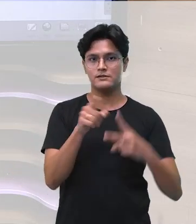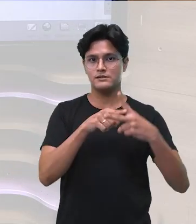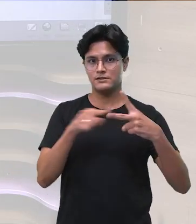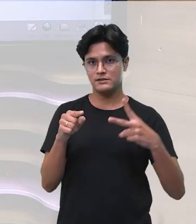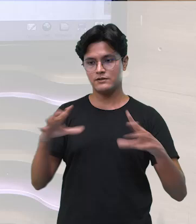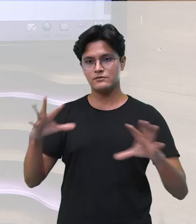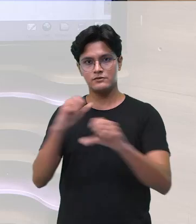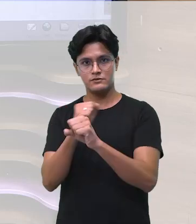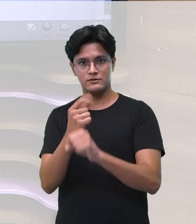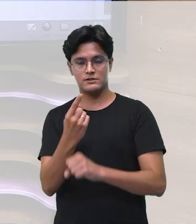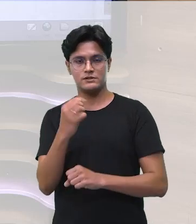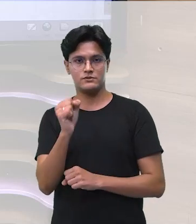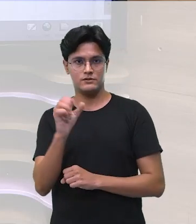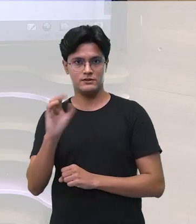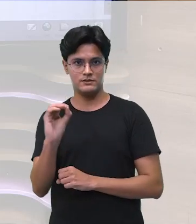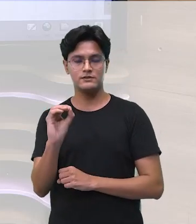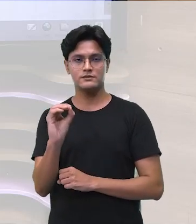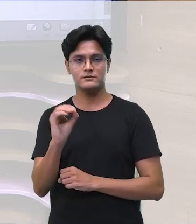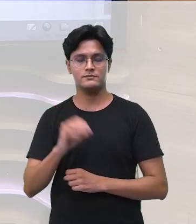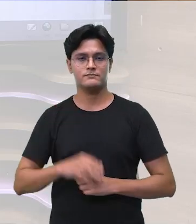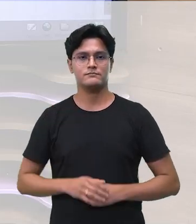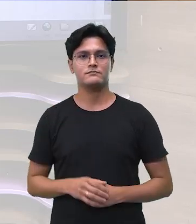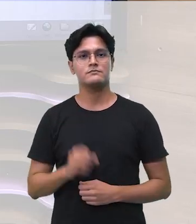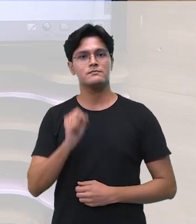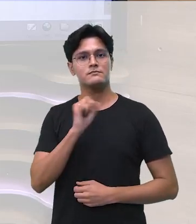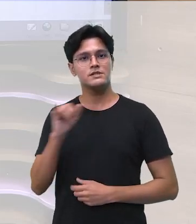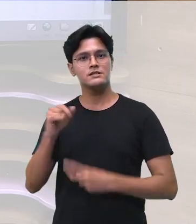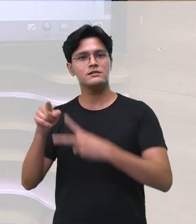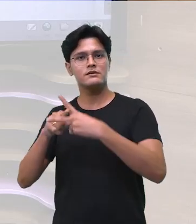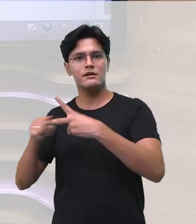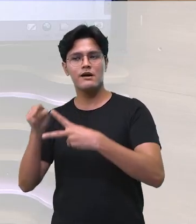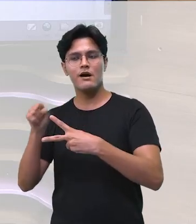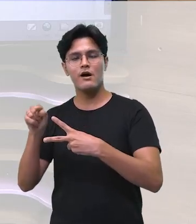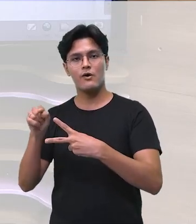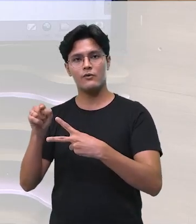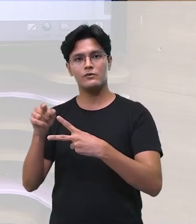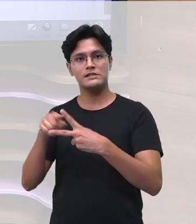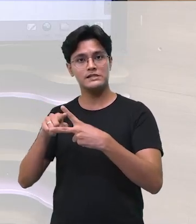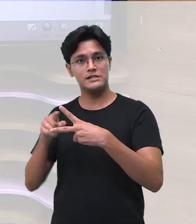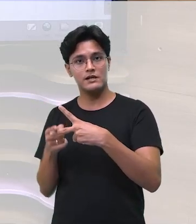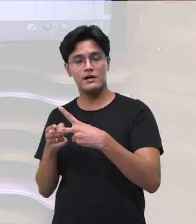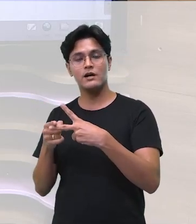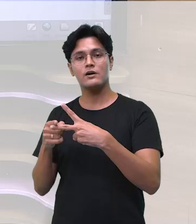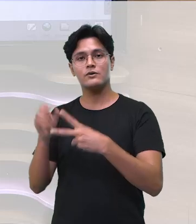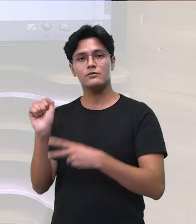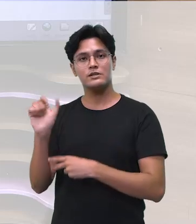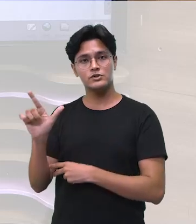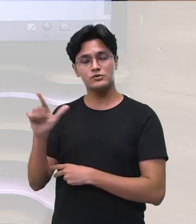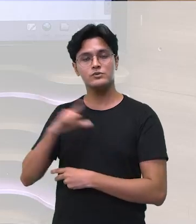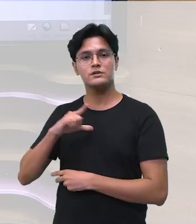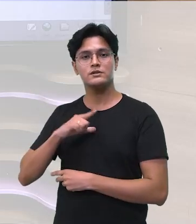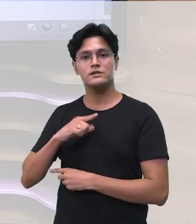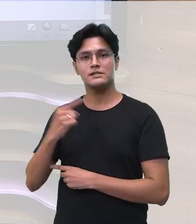bom? Se o ângulo azul tem 150 graus, quanto que falta para o